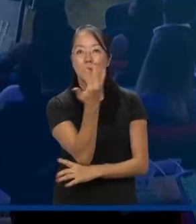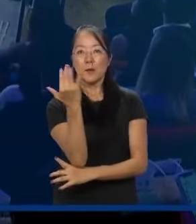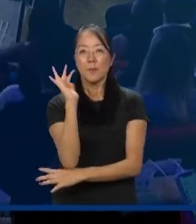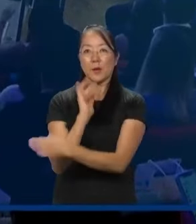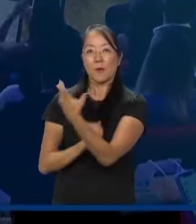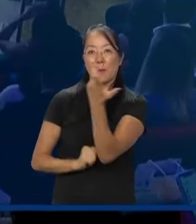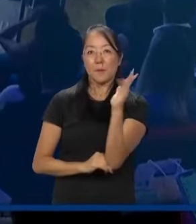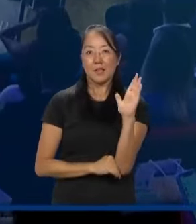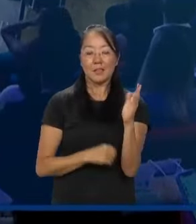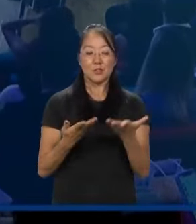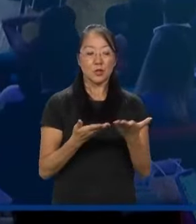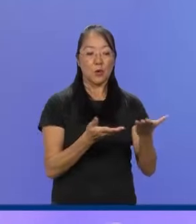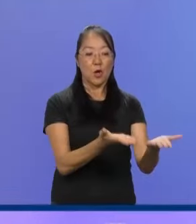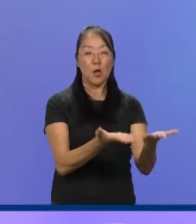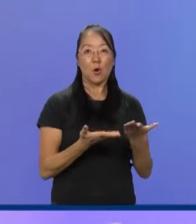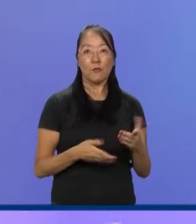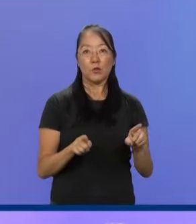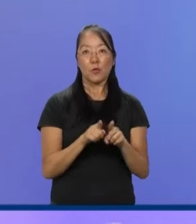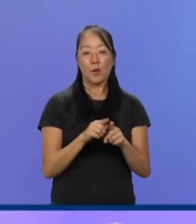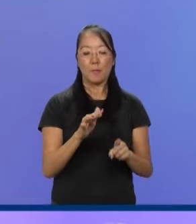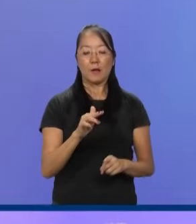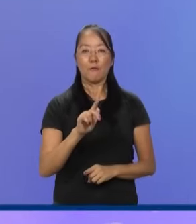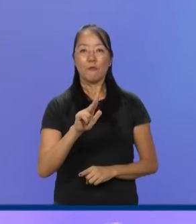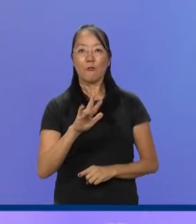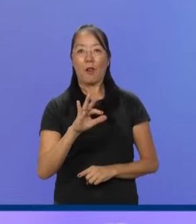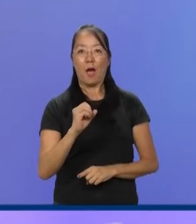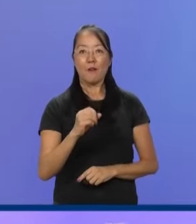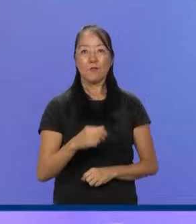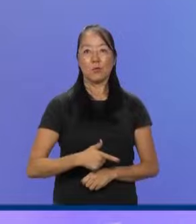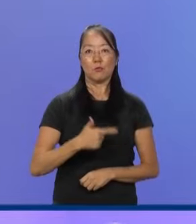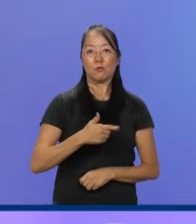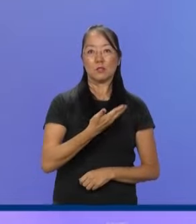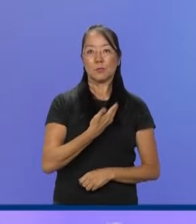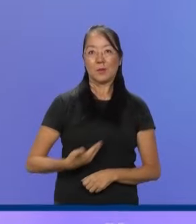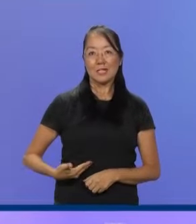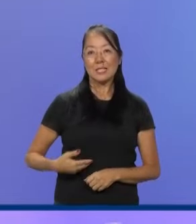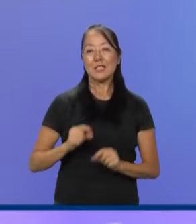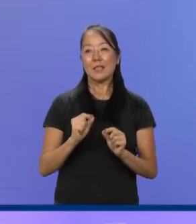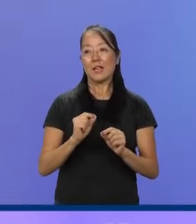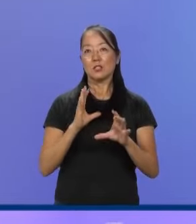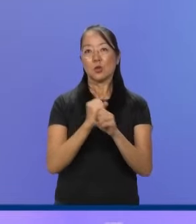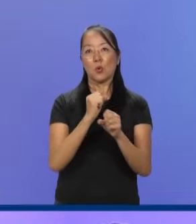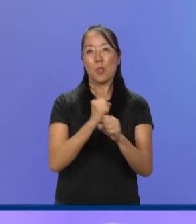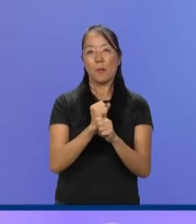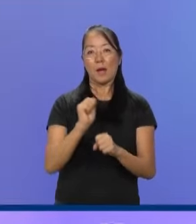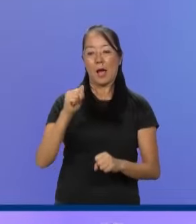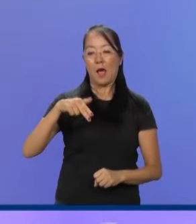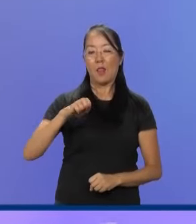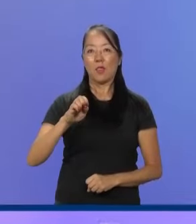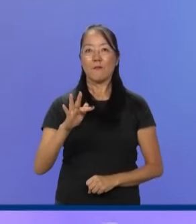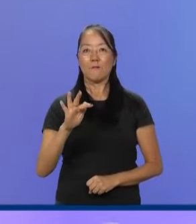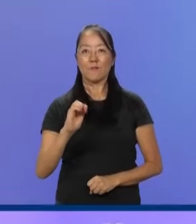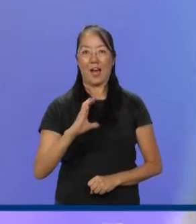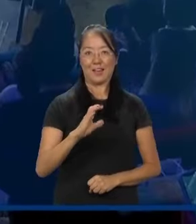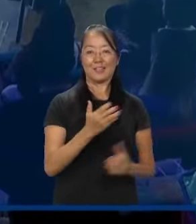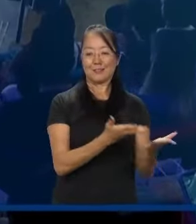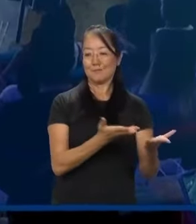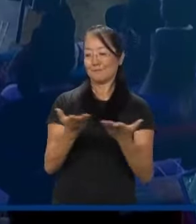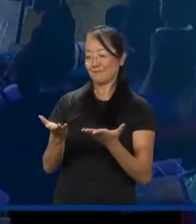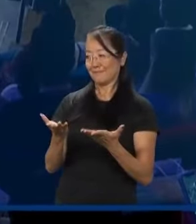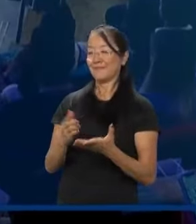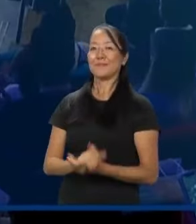menção, convido Flávio Ribeiro, vice-presidente adjunto de contabilidade da ANEFAC.